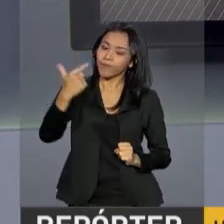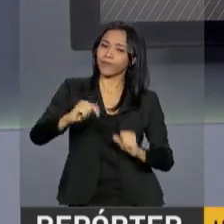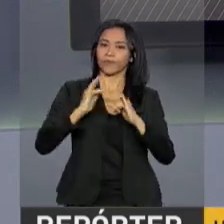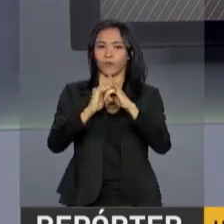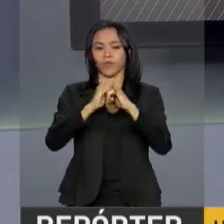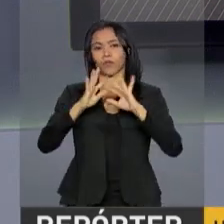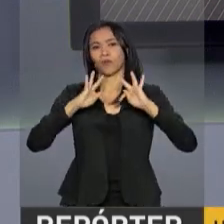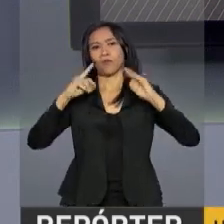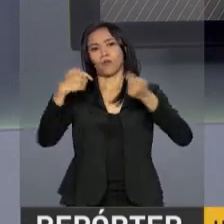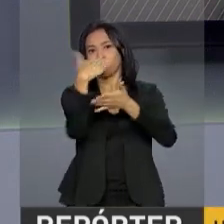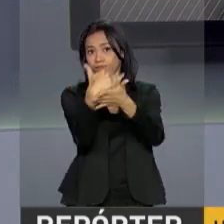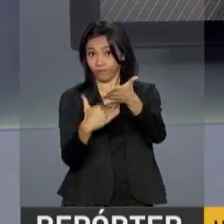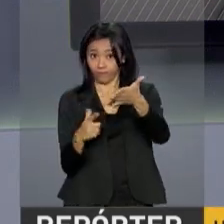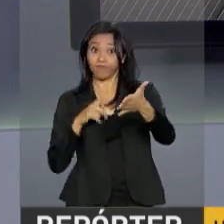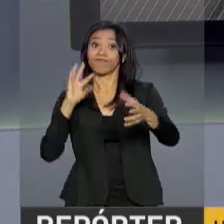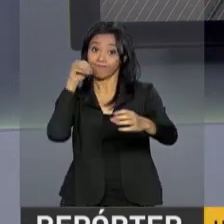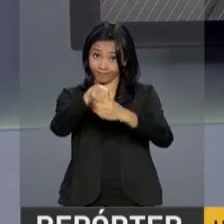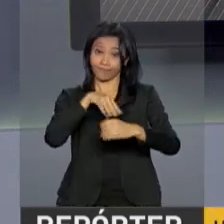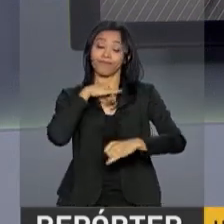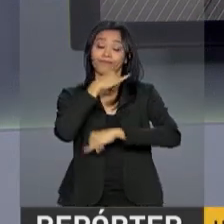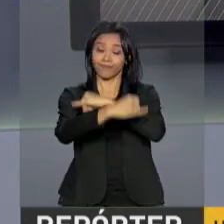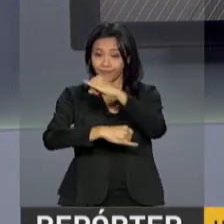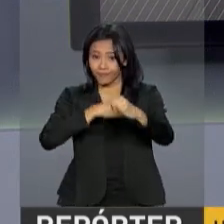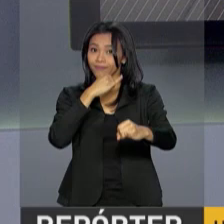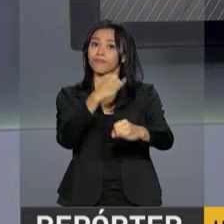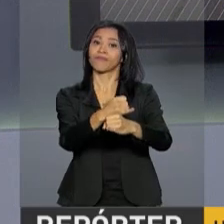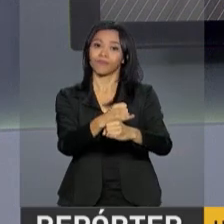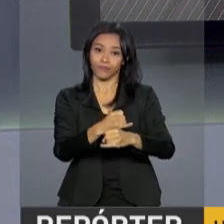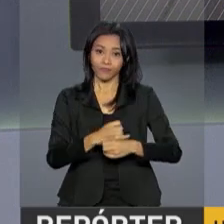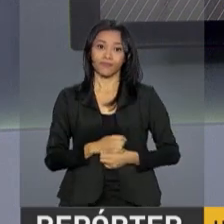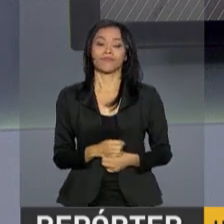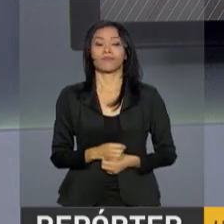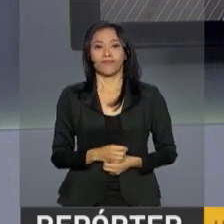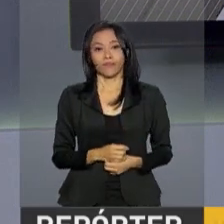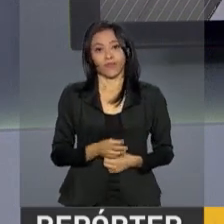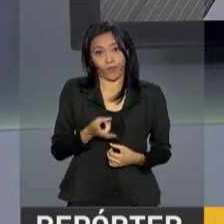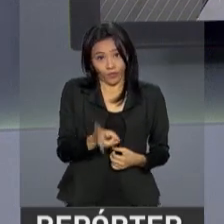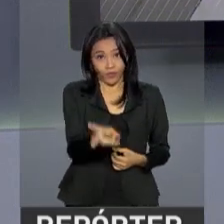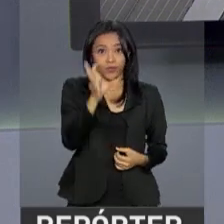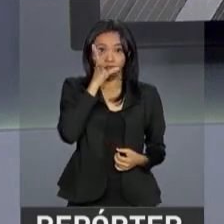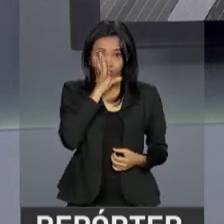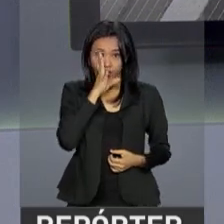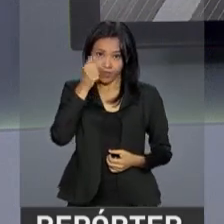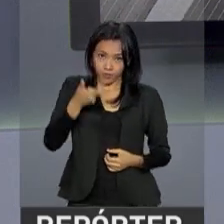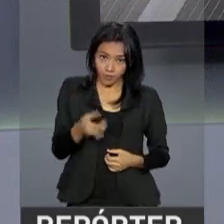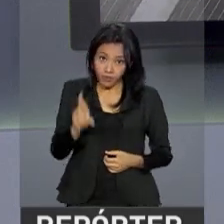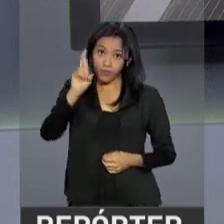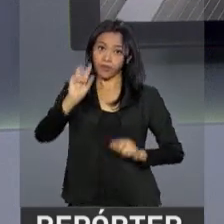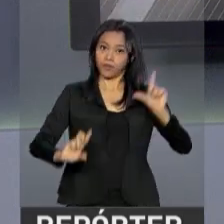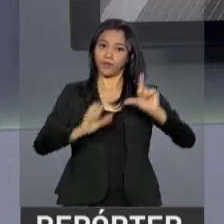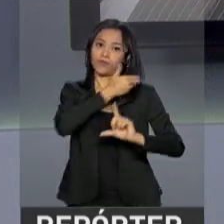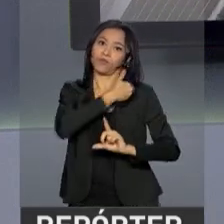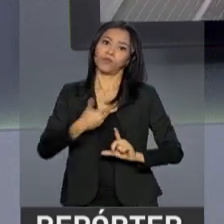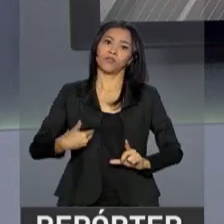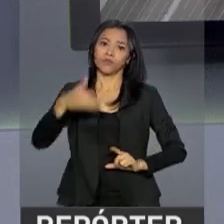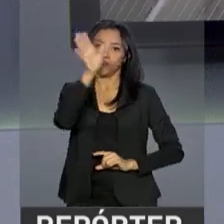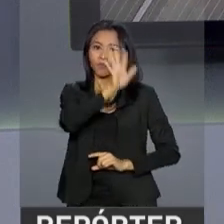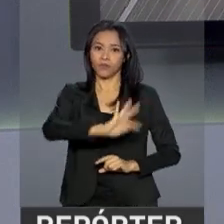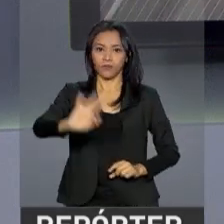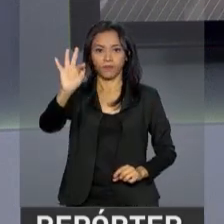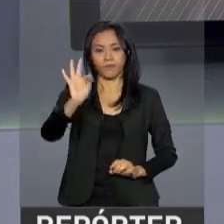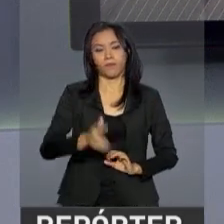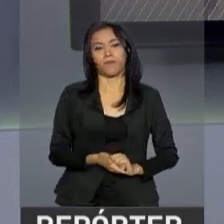youtube e toda a nossa programação também está na página da nbr na internet continue com a gente aqui na nbr a tv do governo